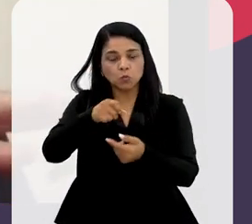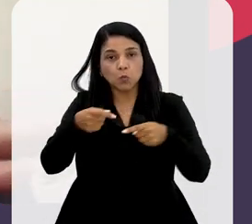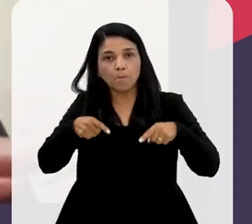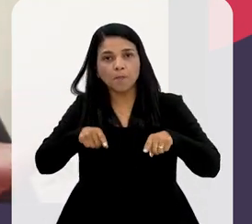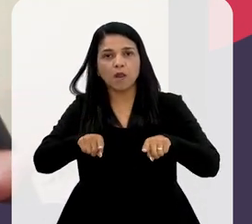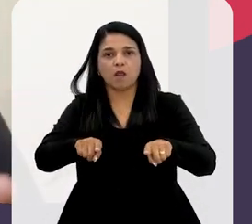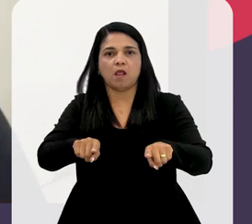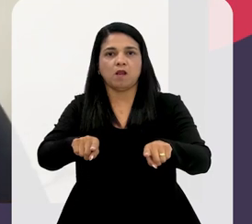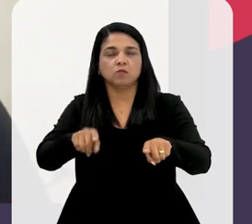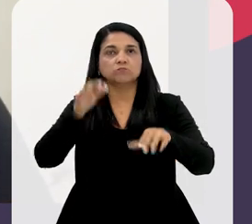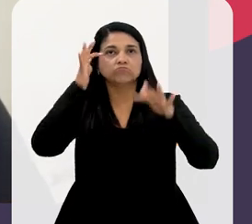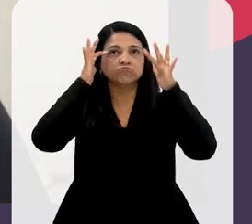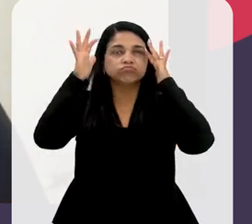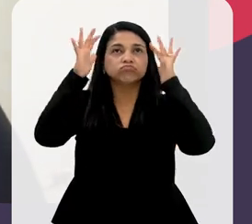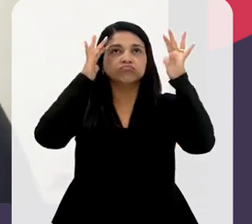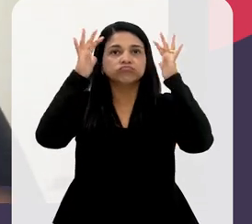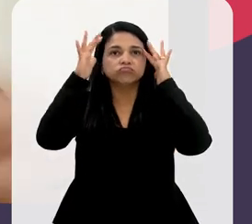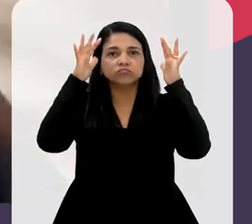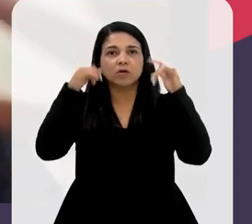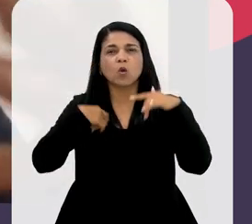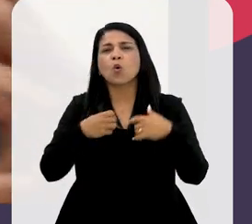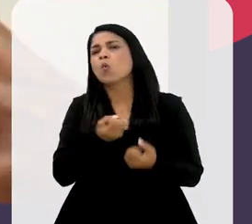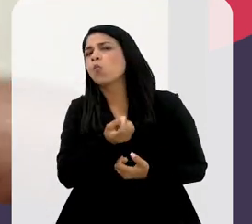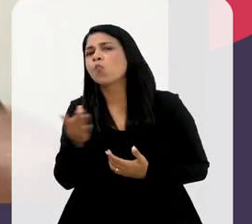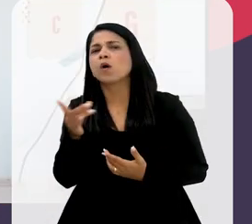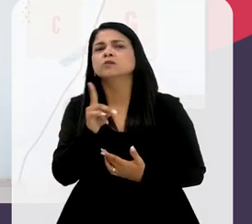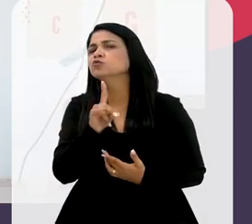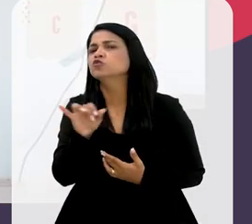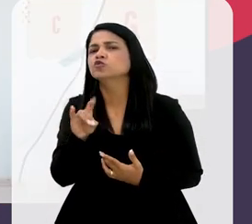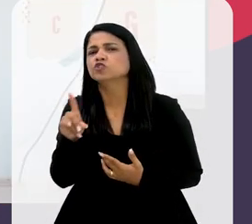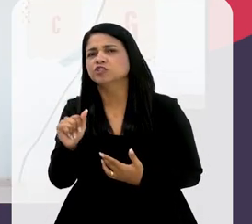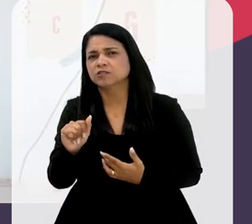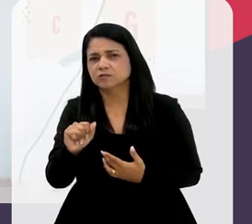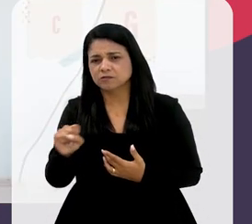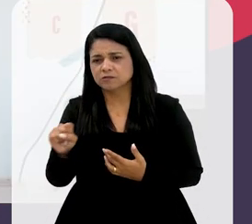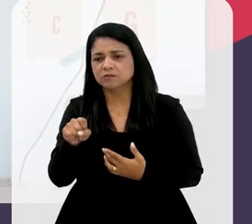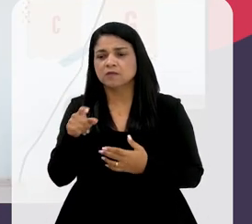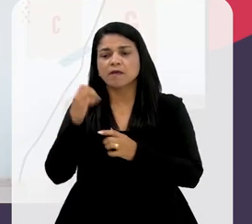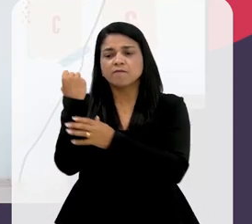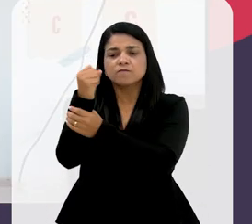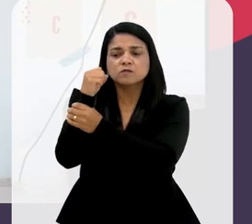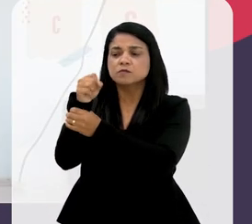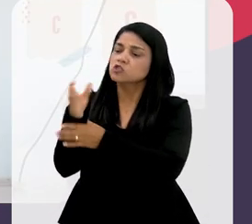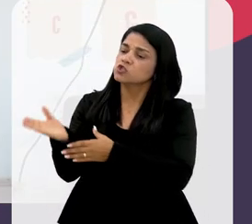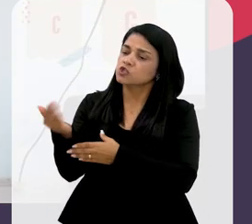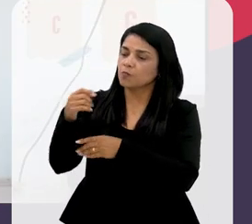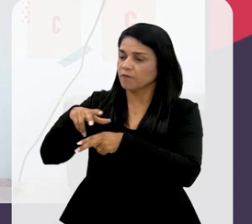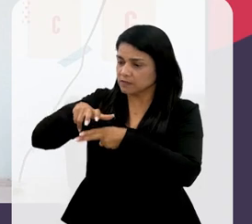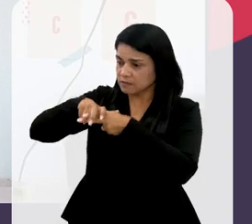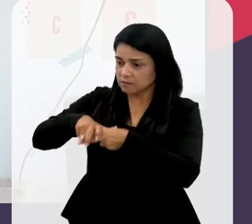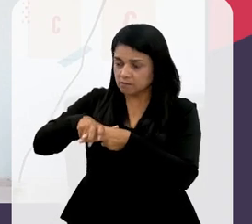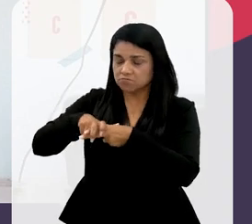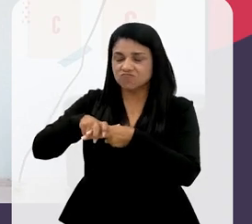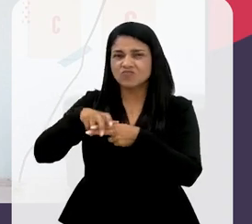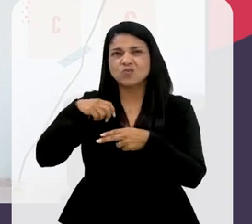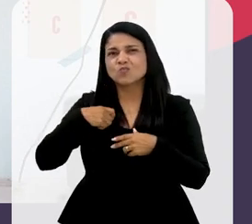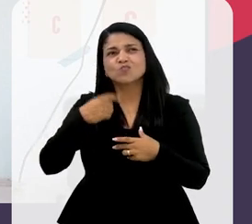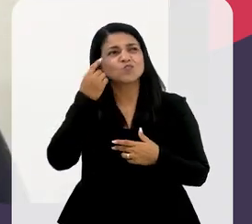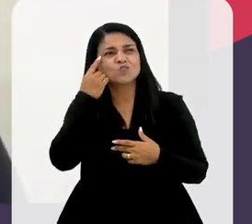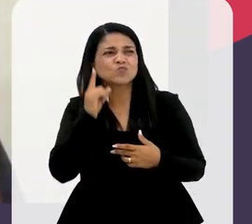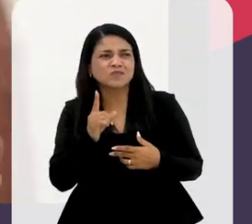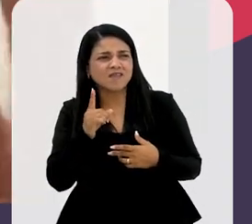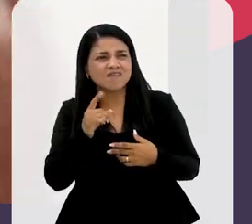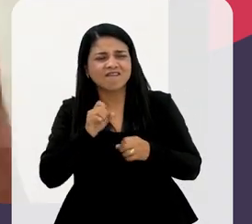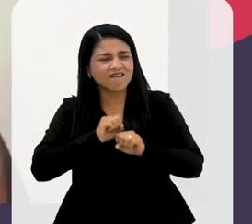paralelo que eu estava, e aí eu falei para ela. Você já estava lá quantos dias quando ela te chamou para sentar? Eu não